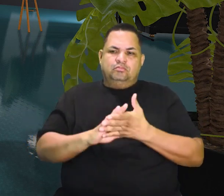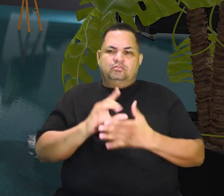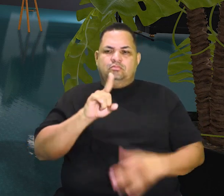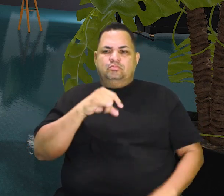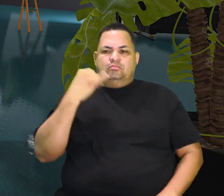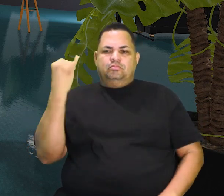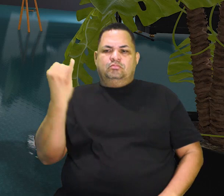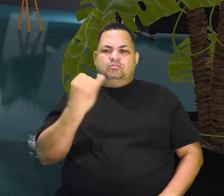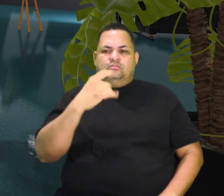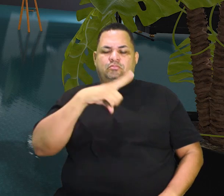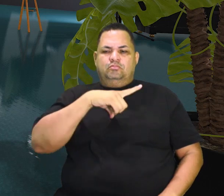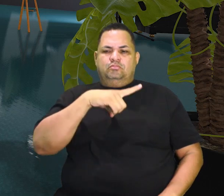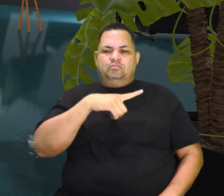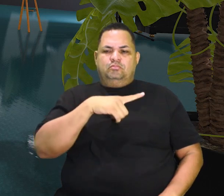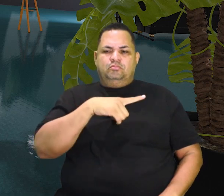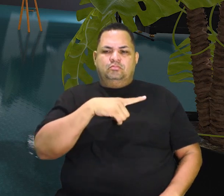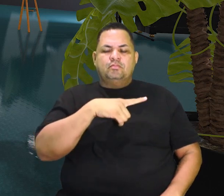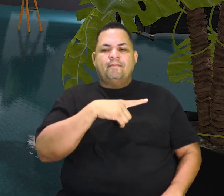muito importante ter